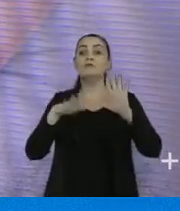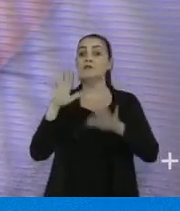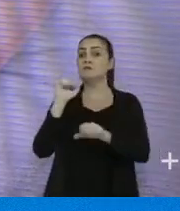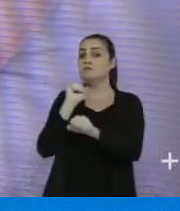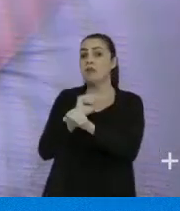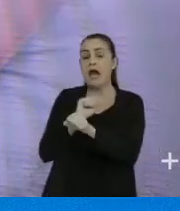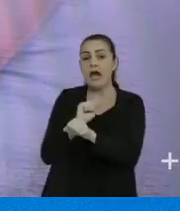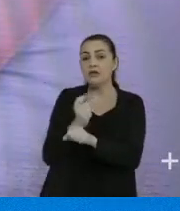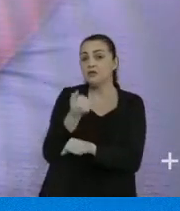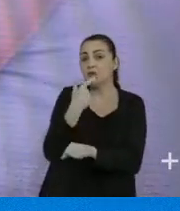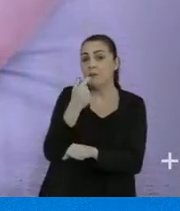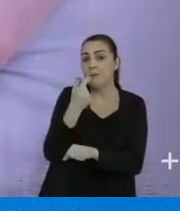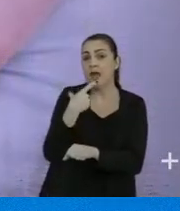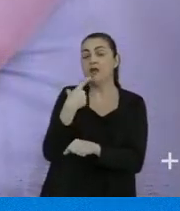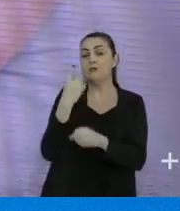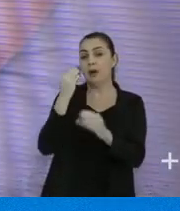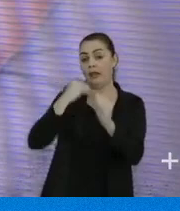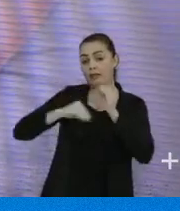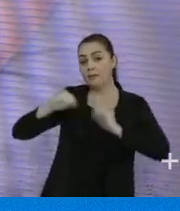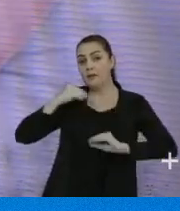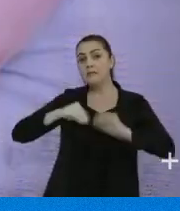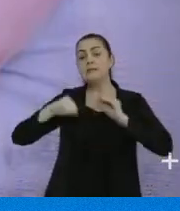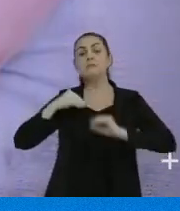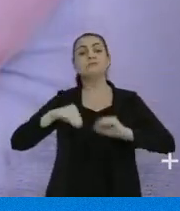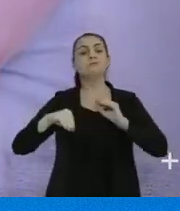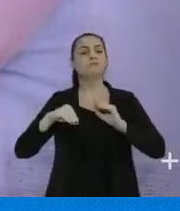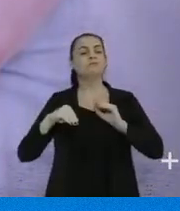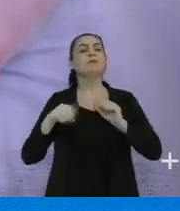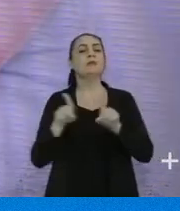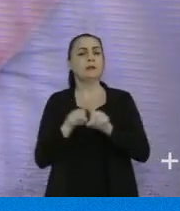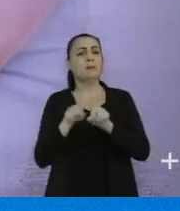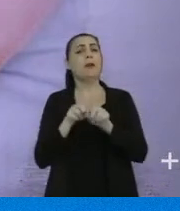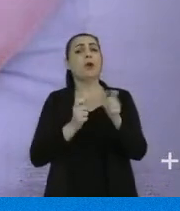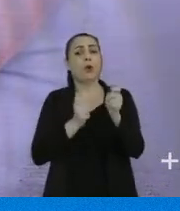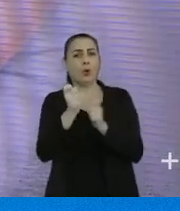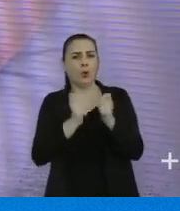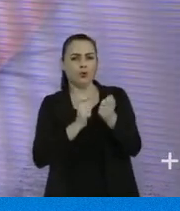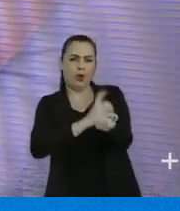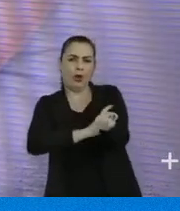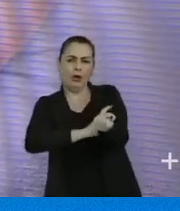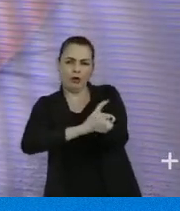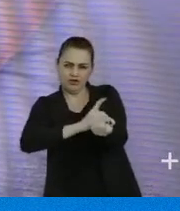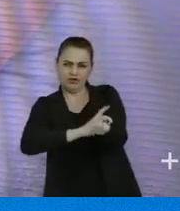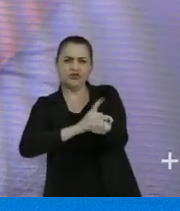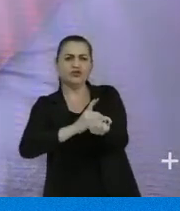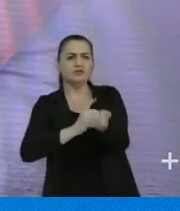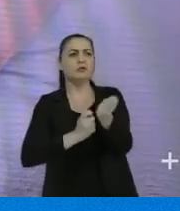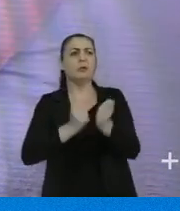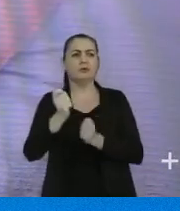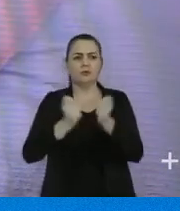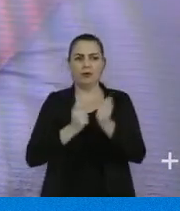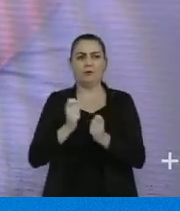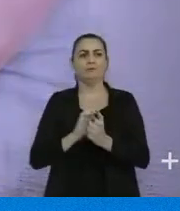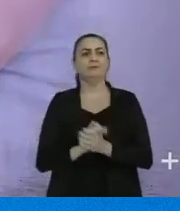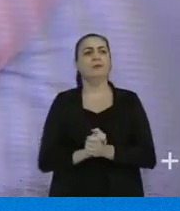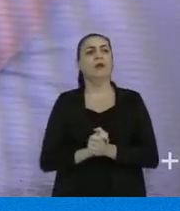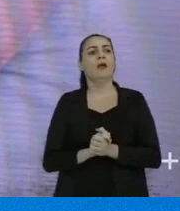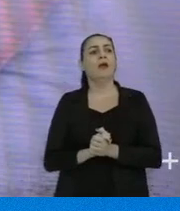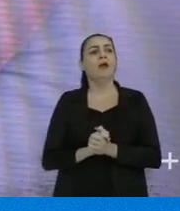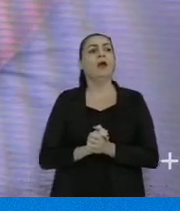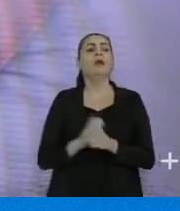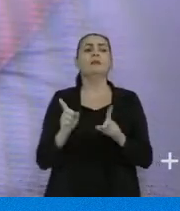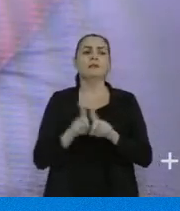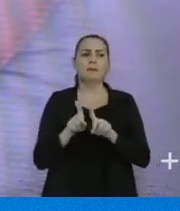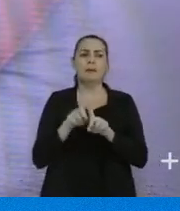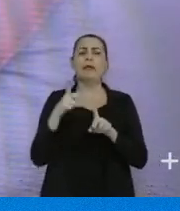diabetes, às vezes, só com liraglutida. Bom, além disso, a gente tem o uso dos antidepressivos. Há alguns